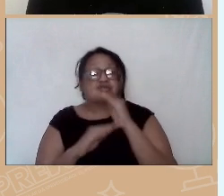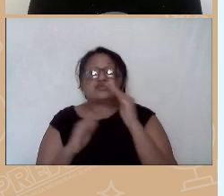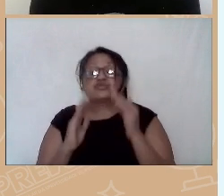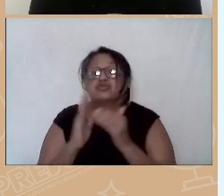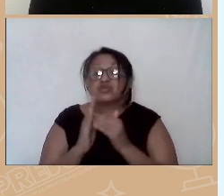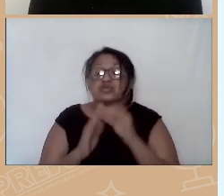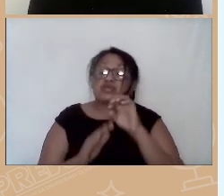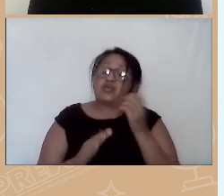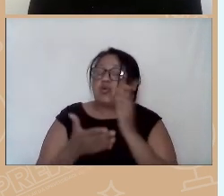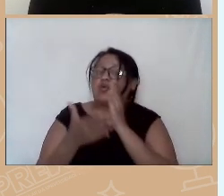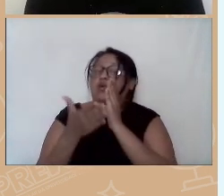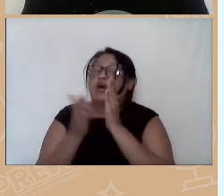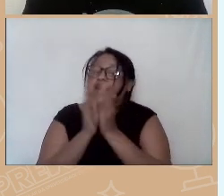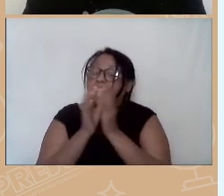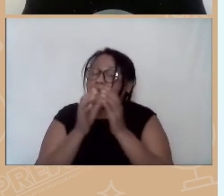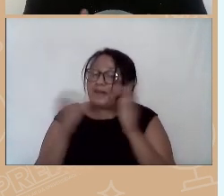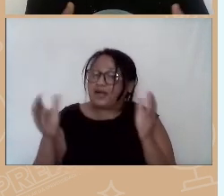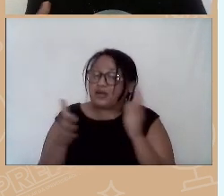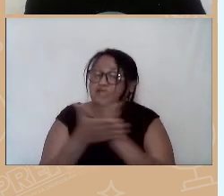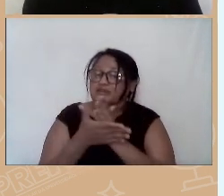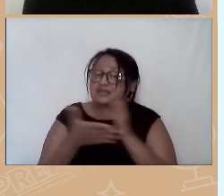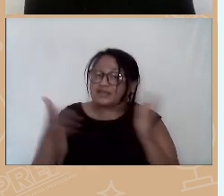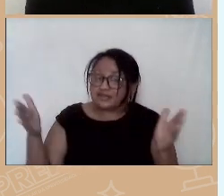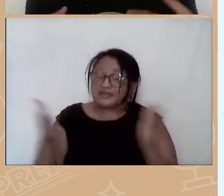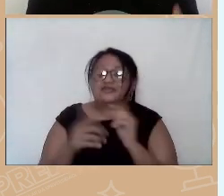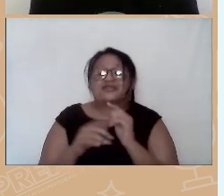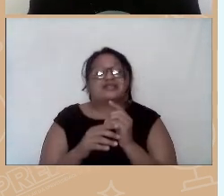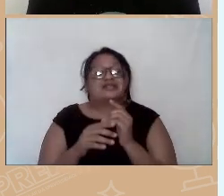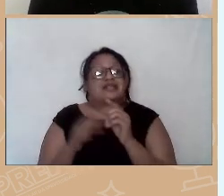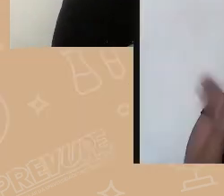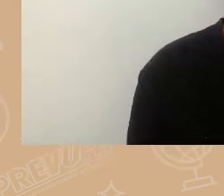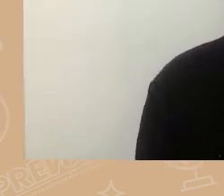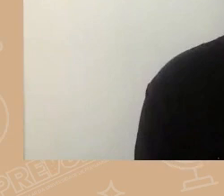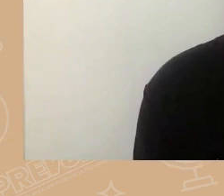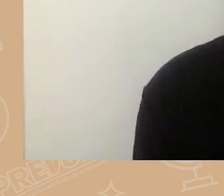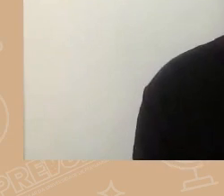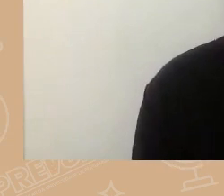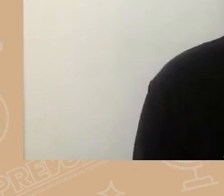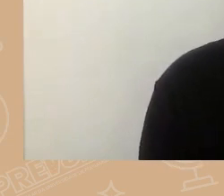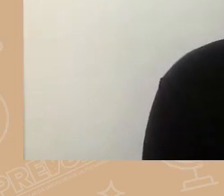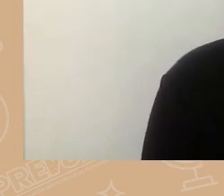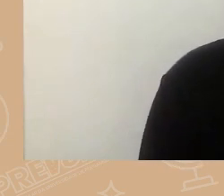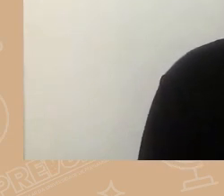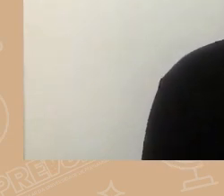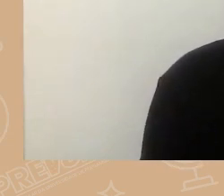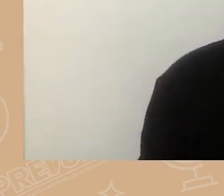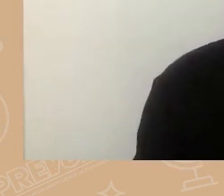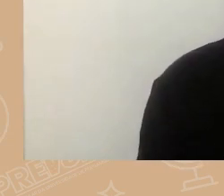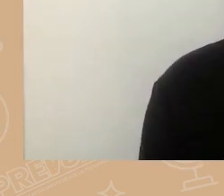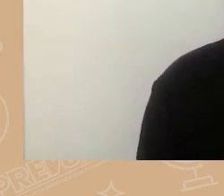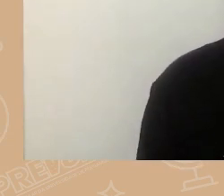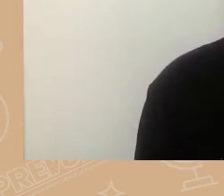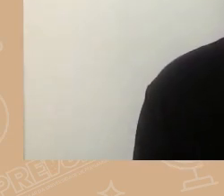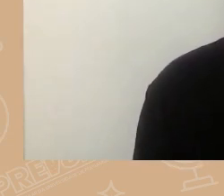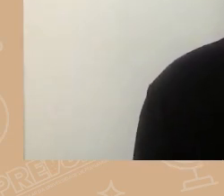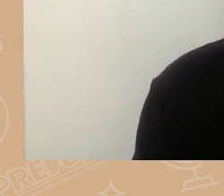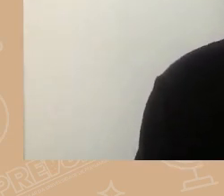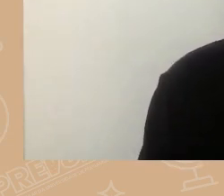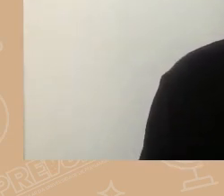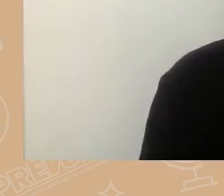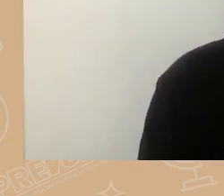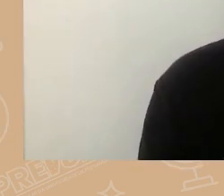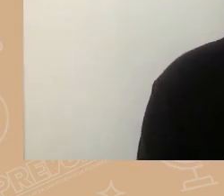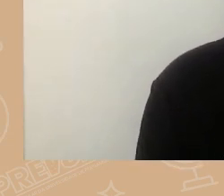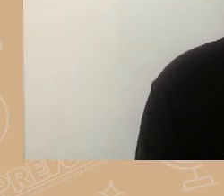parte das nossas questões continuem estudando se preparando principalmente agora nessa nesse momento de reta final